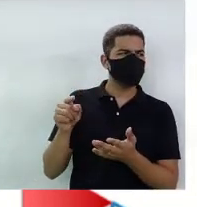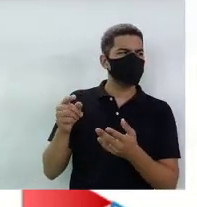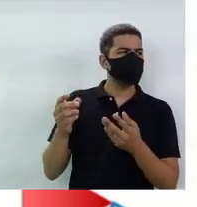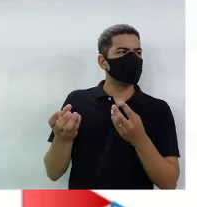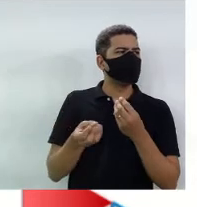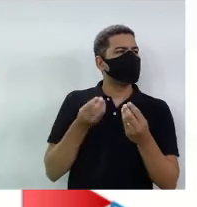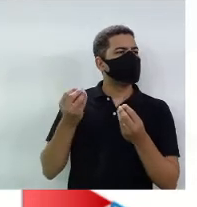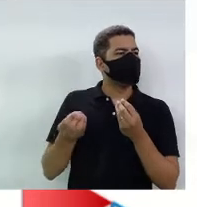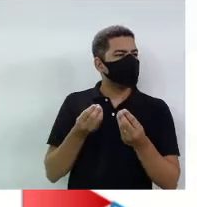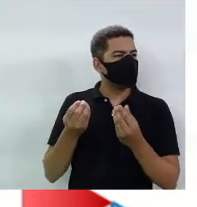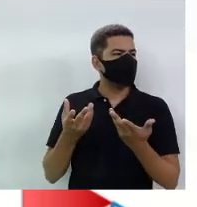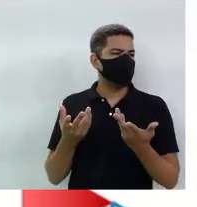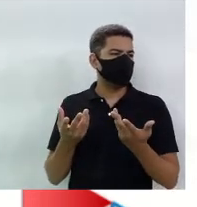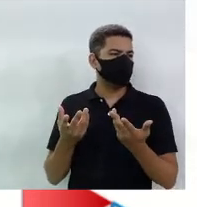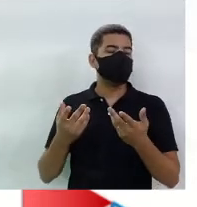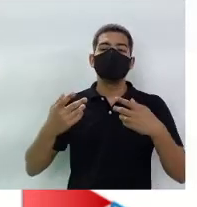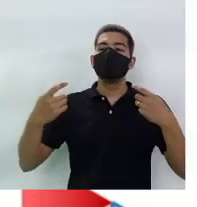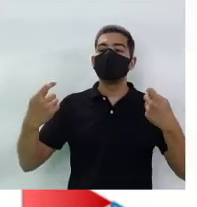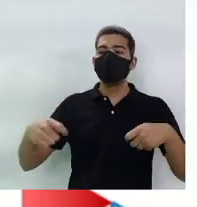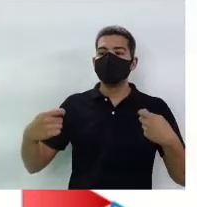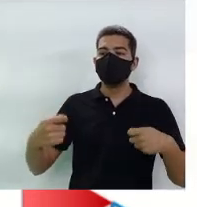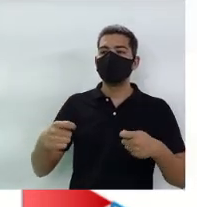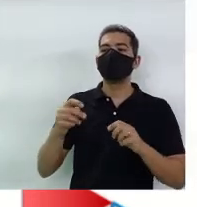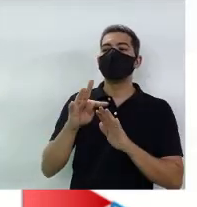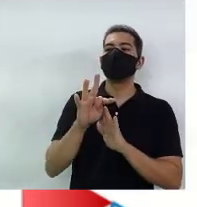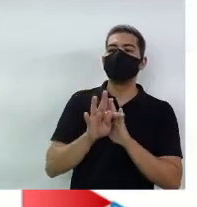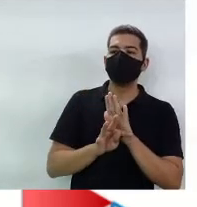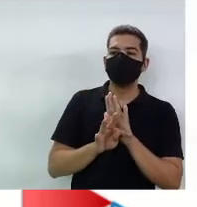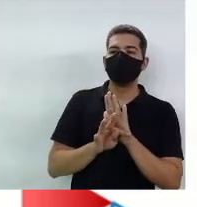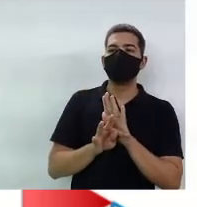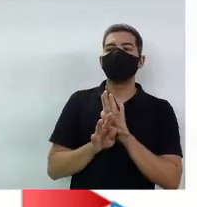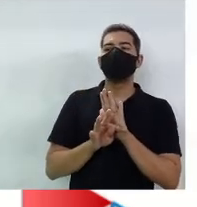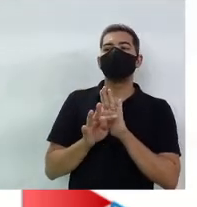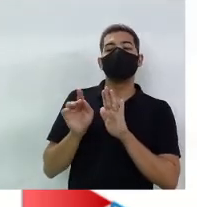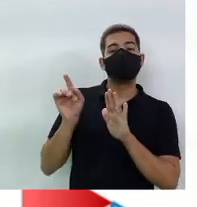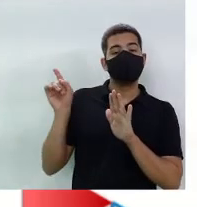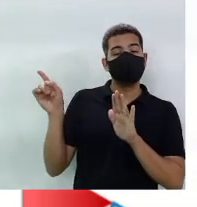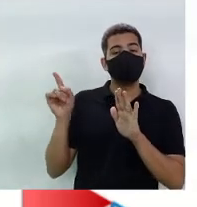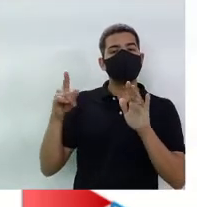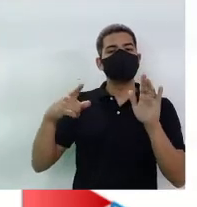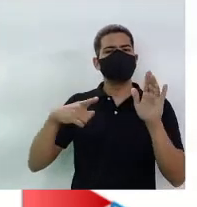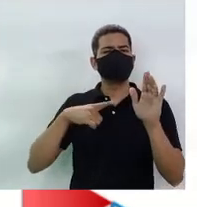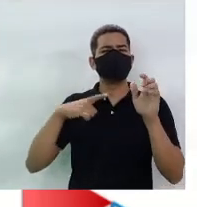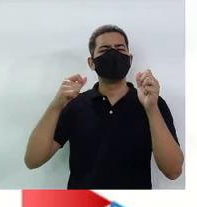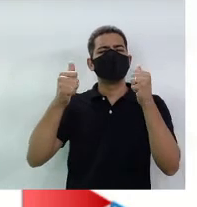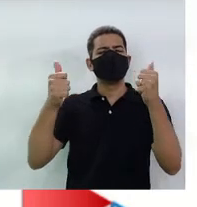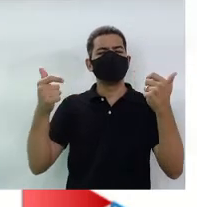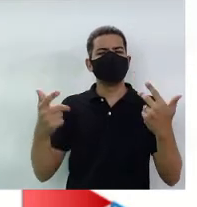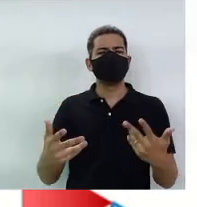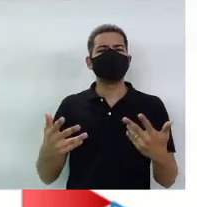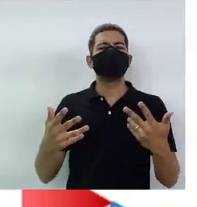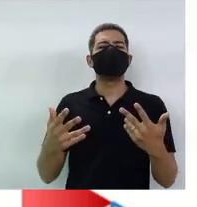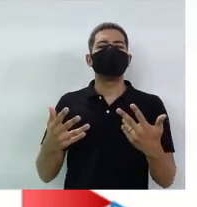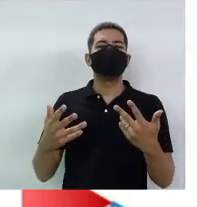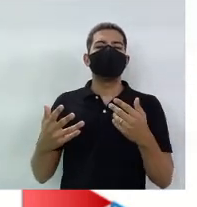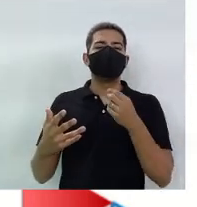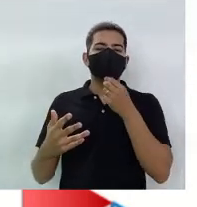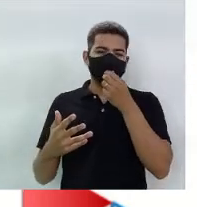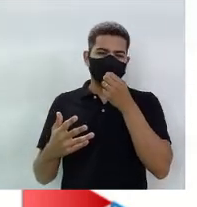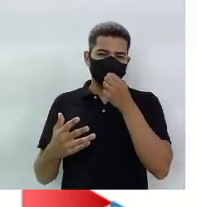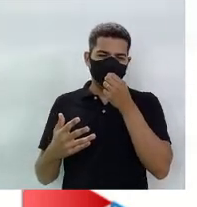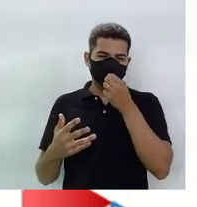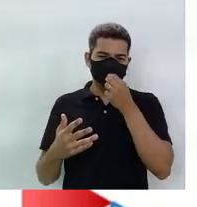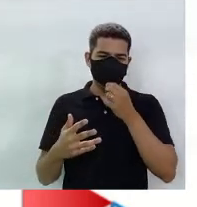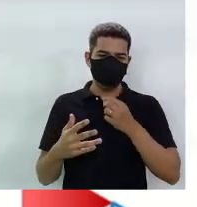bom. Então veja o contexto que está aí. E vamos adiante. Ainda trago